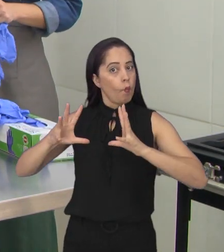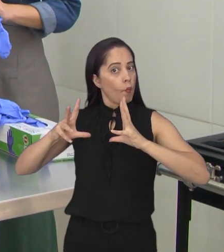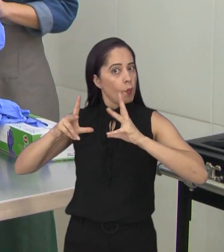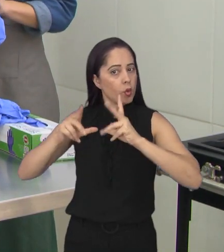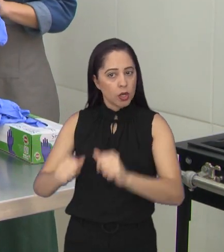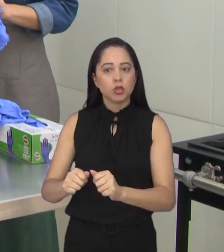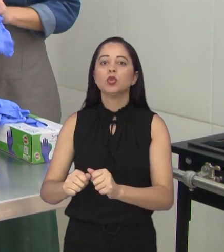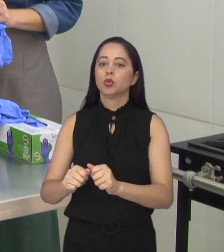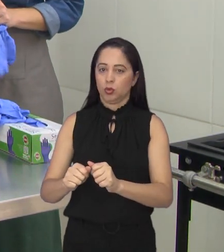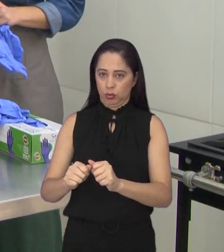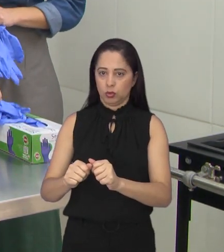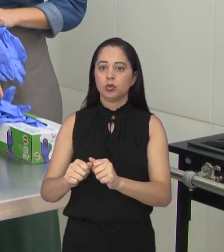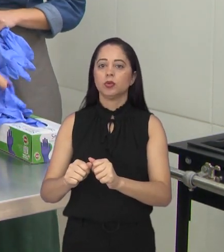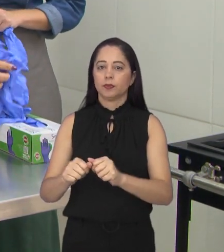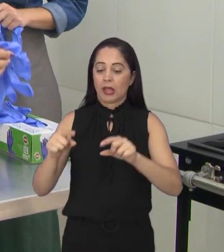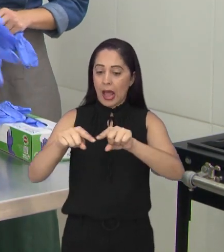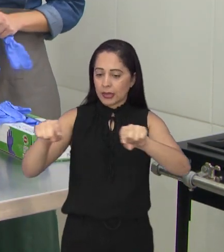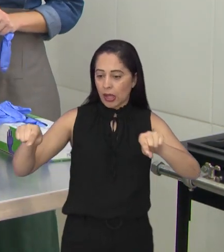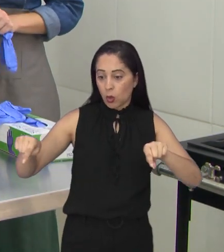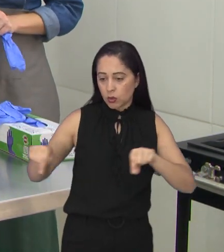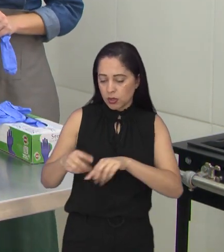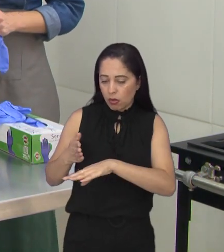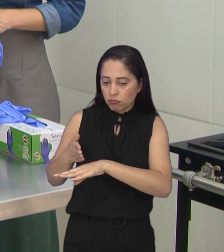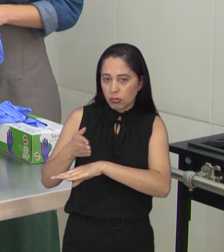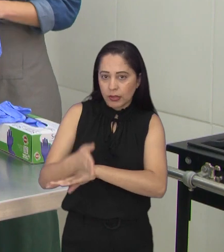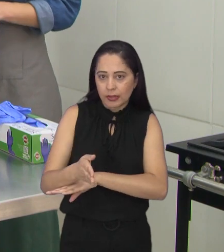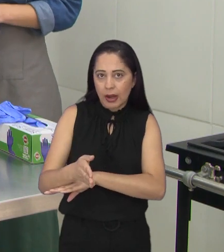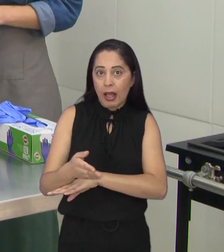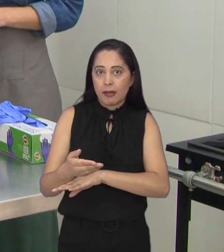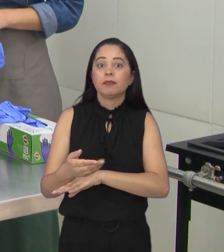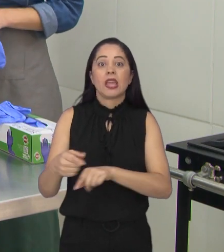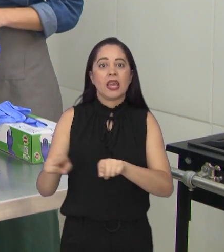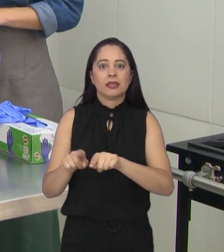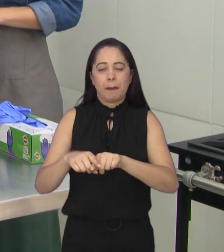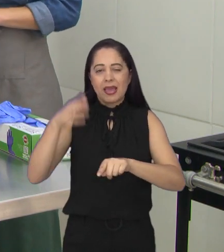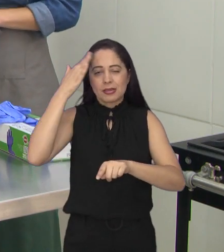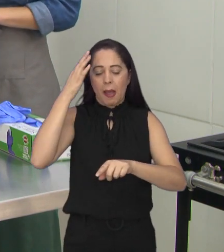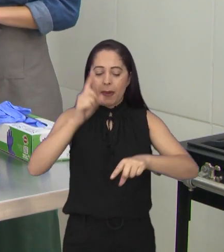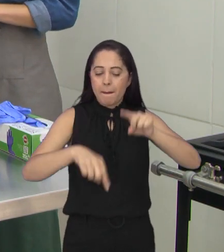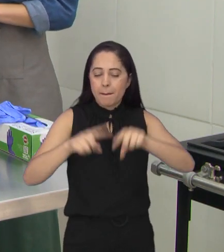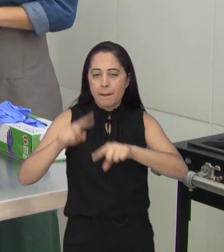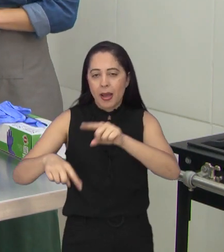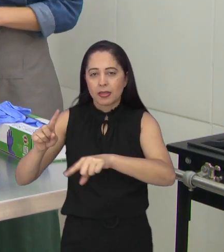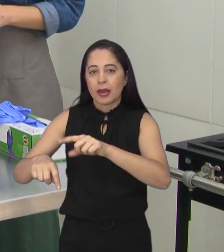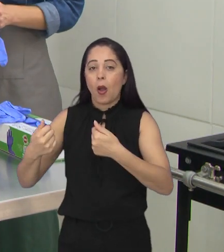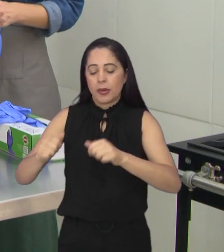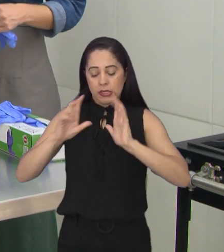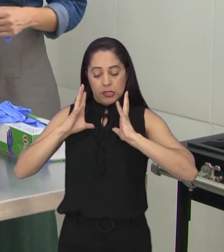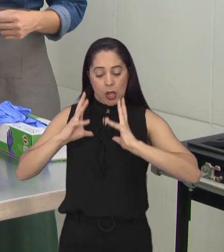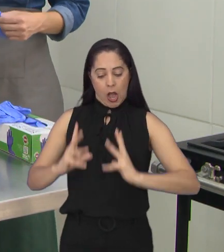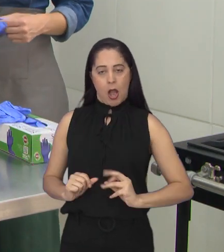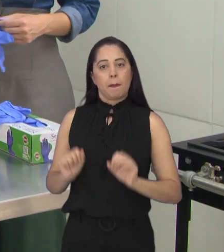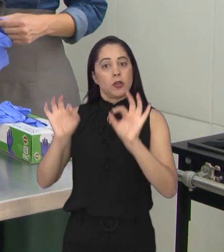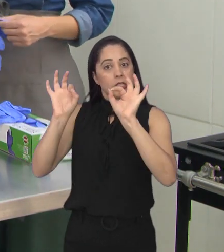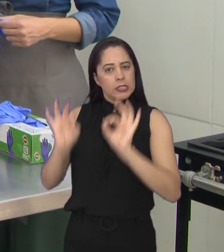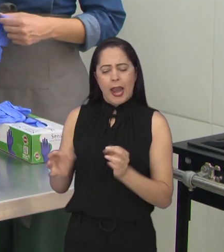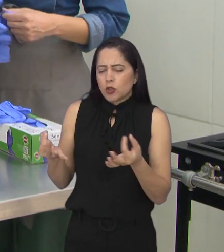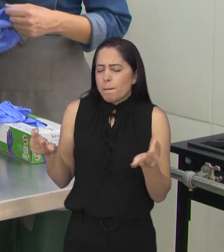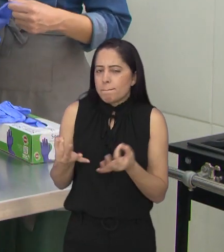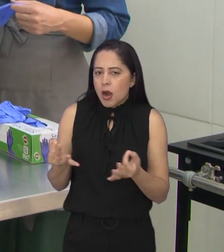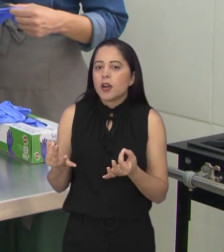né? Desde a entrada para a cozinha até esterilização dos utensílios necessários,